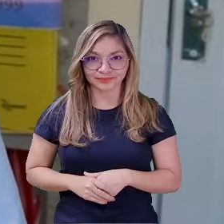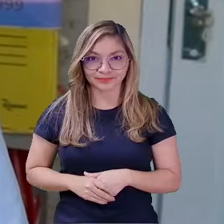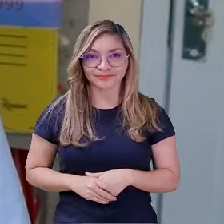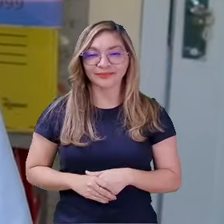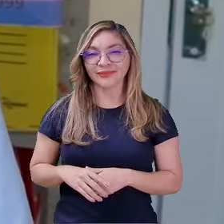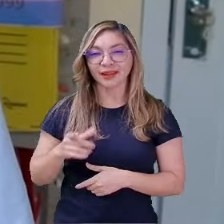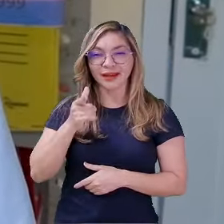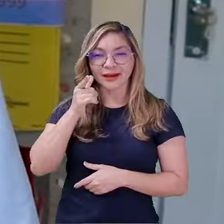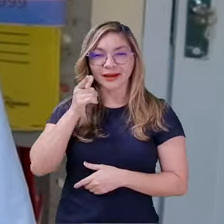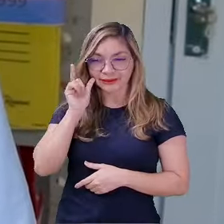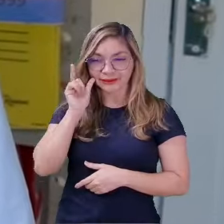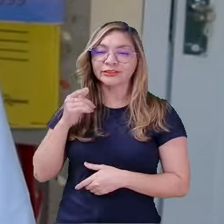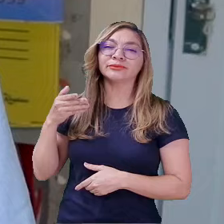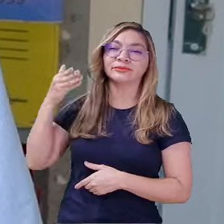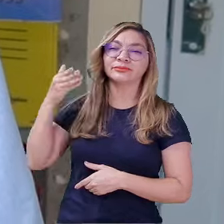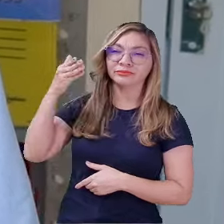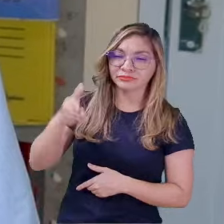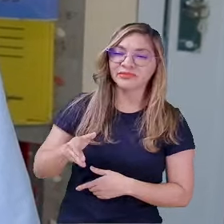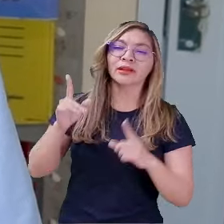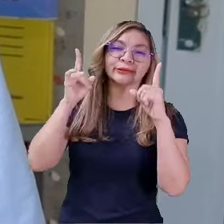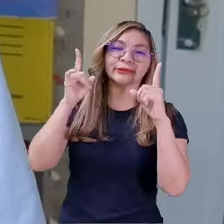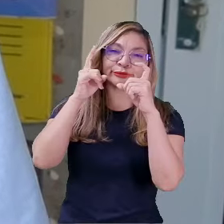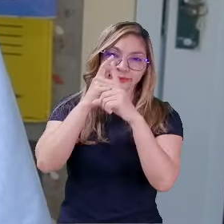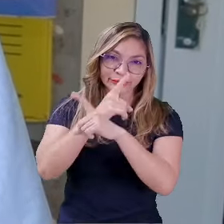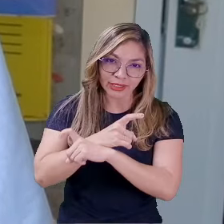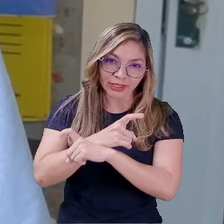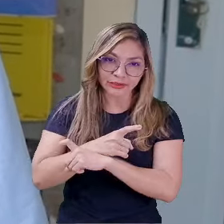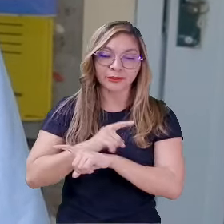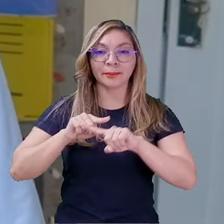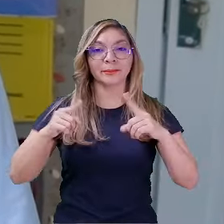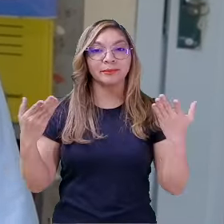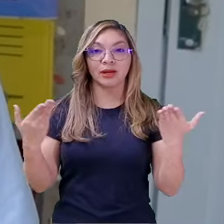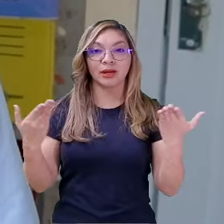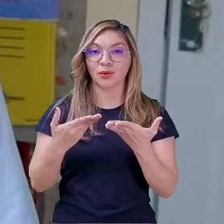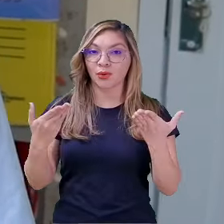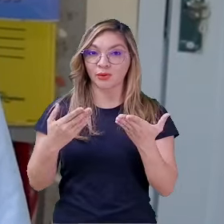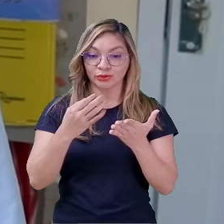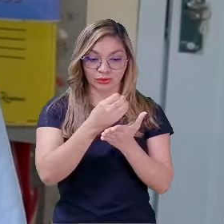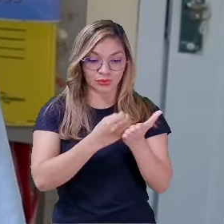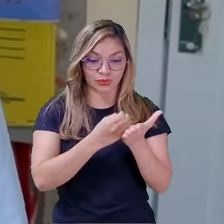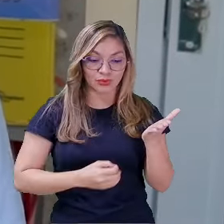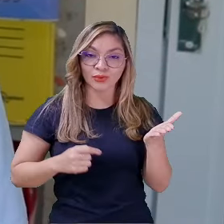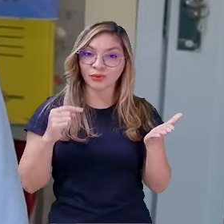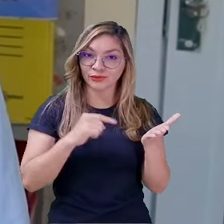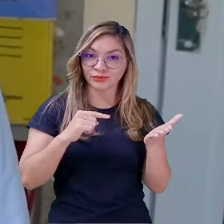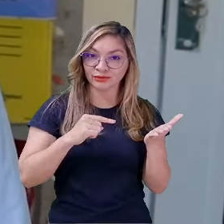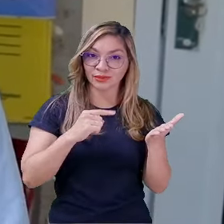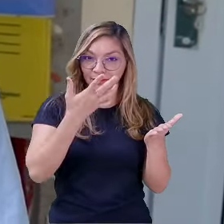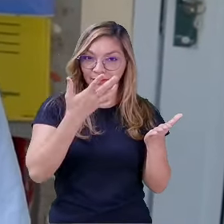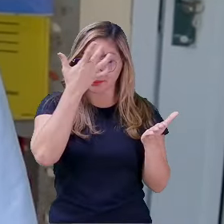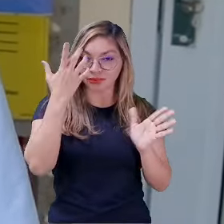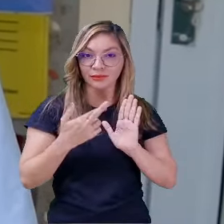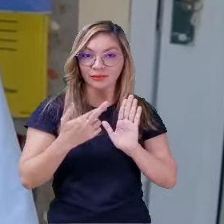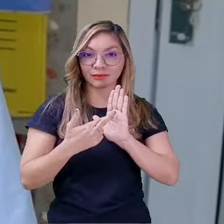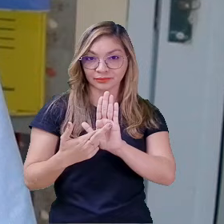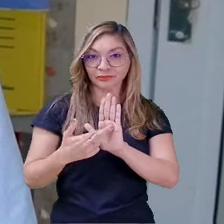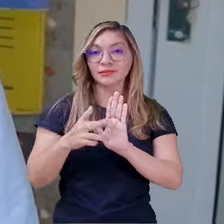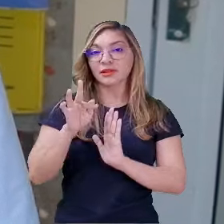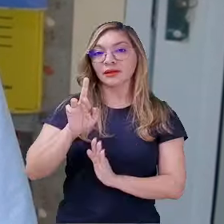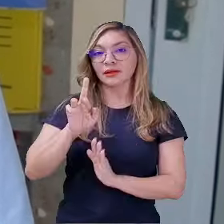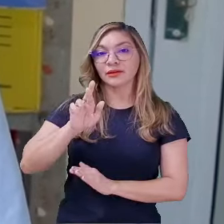já viemos e tivemos essas dificuldades. Hoje, o primeiro ofício de Macapá, né, na pessoa do Dr. Francisco Leonardo Cruz, ele